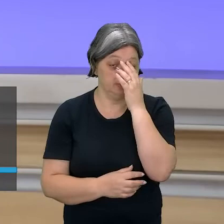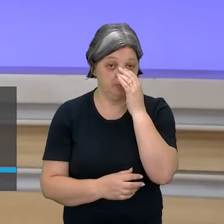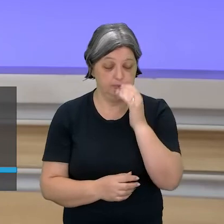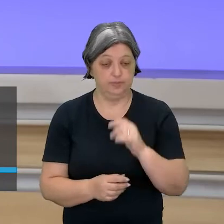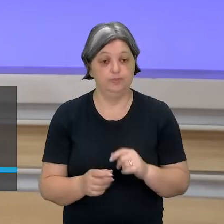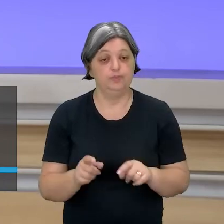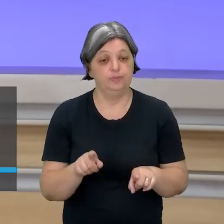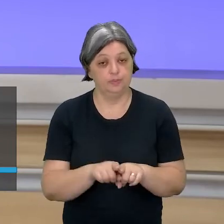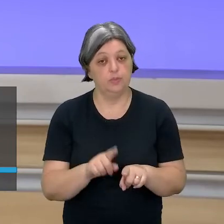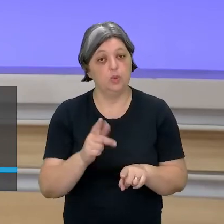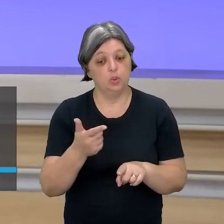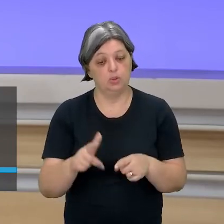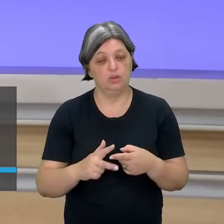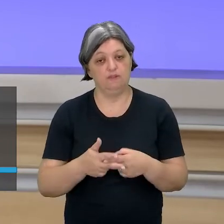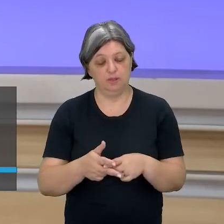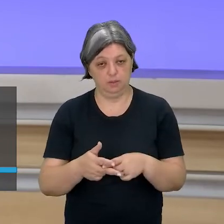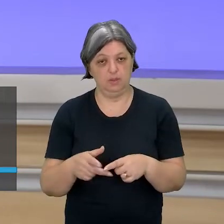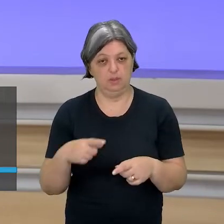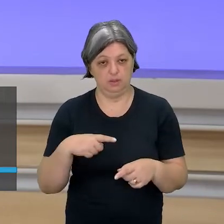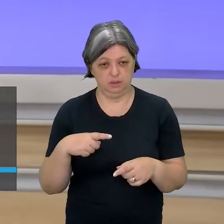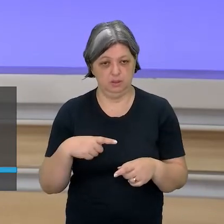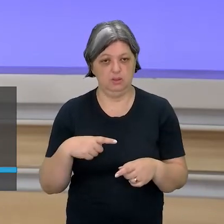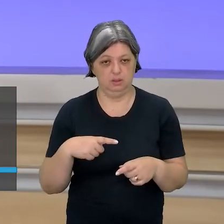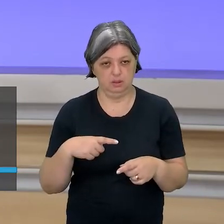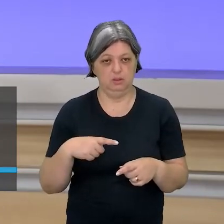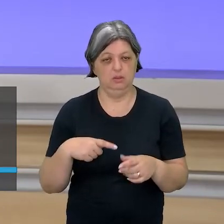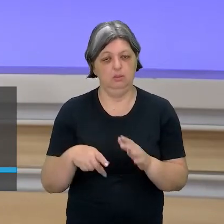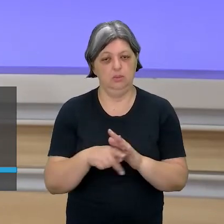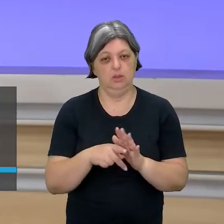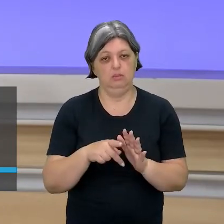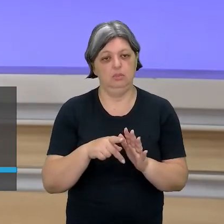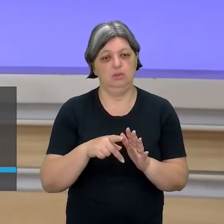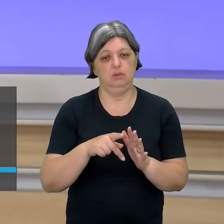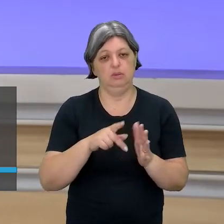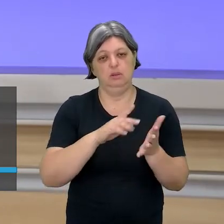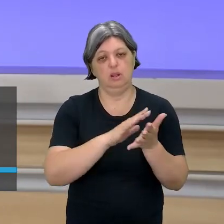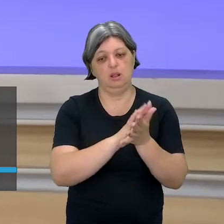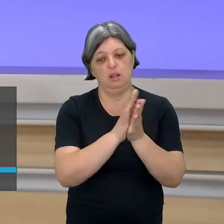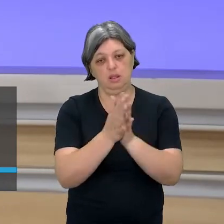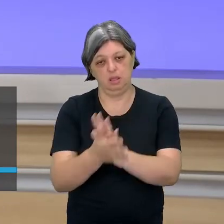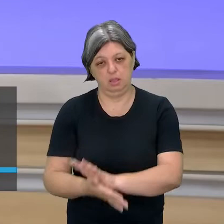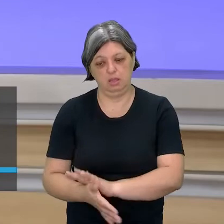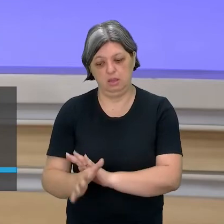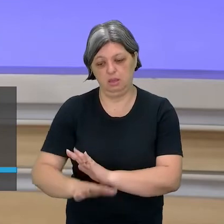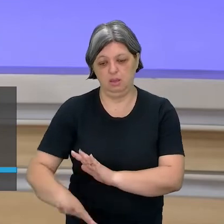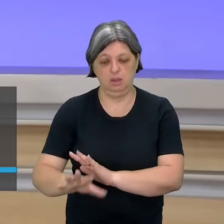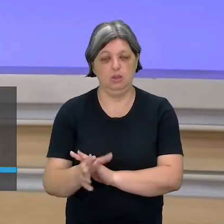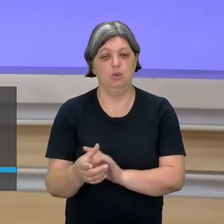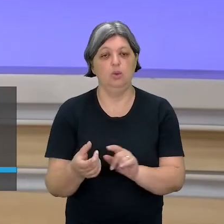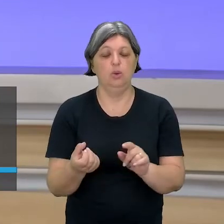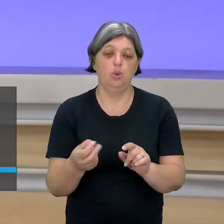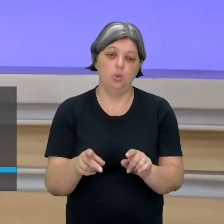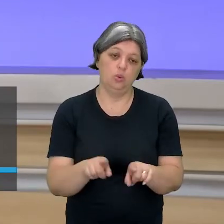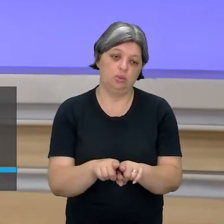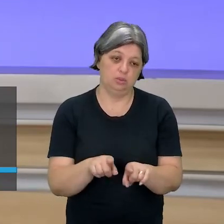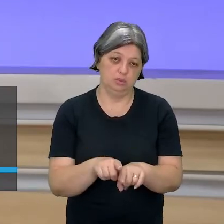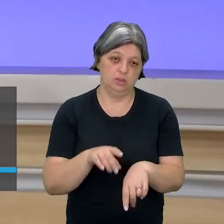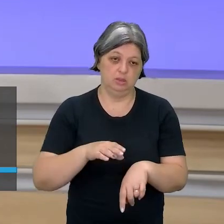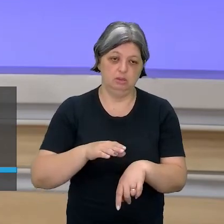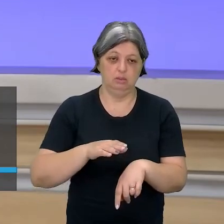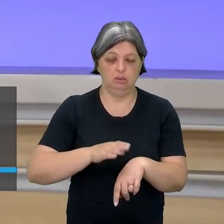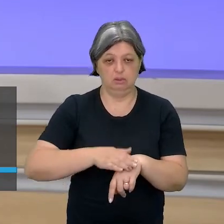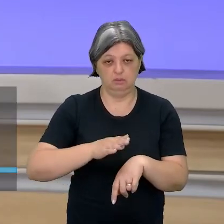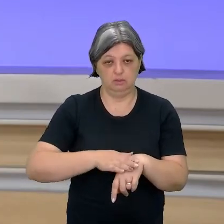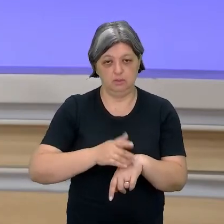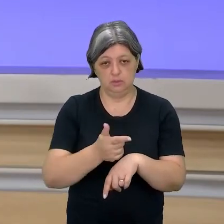está presente em estudos sobre a degradação do ambiente ou formas de recuperação aí de um ambiente degradado,